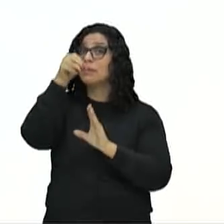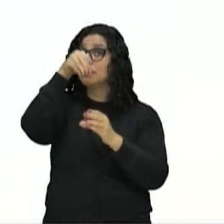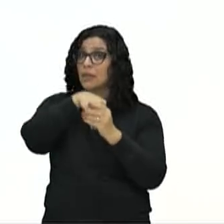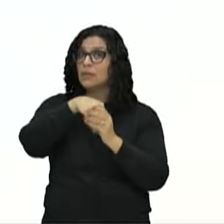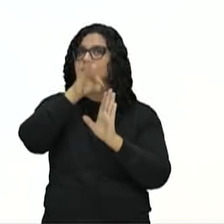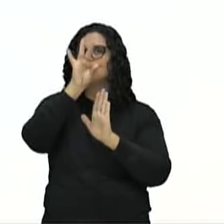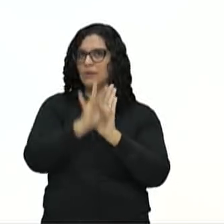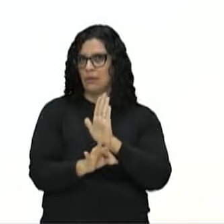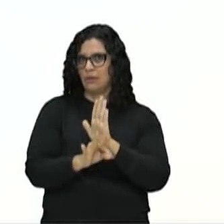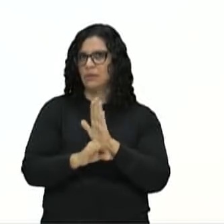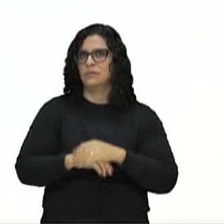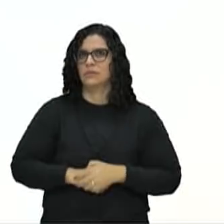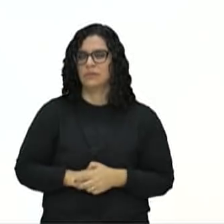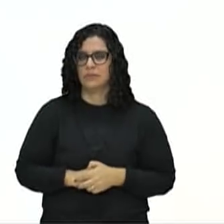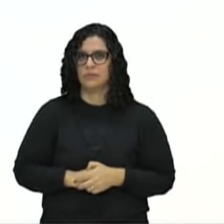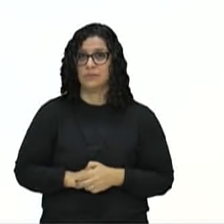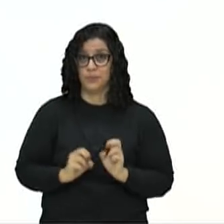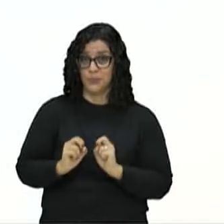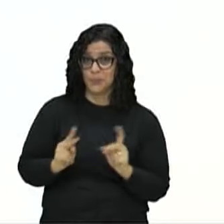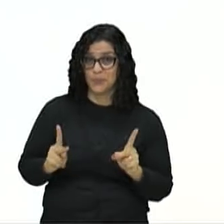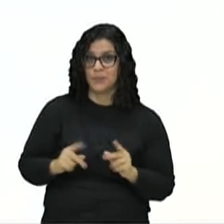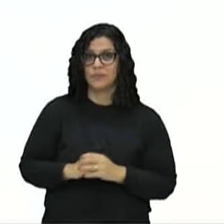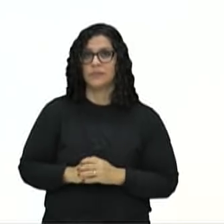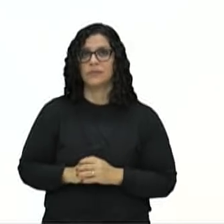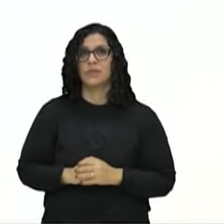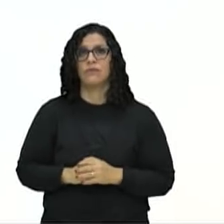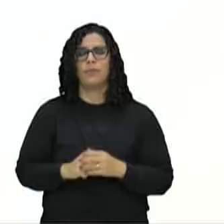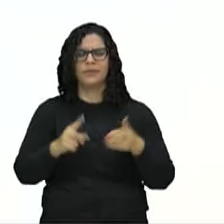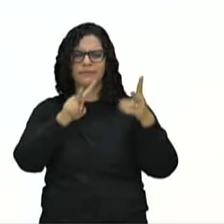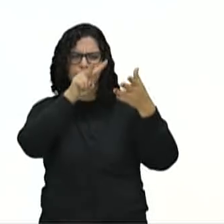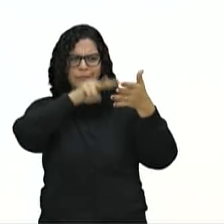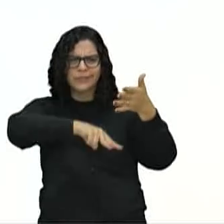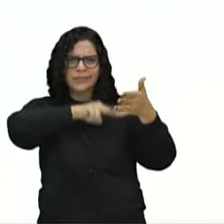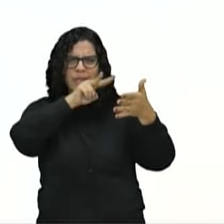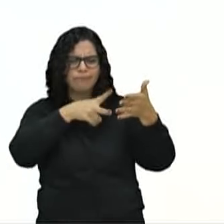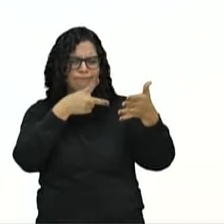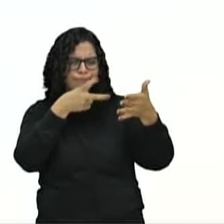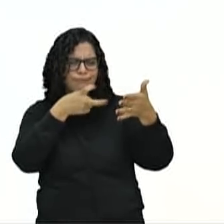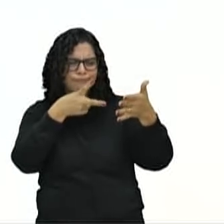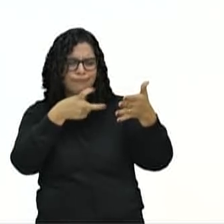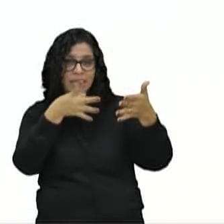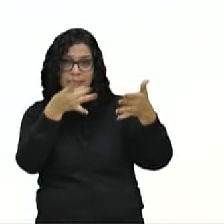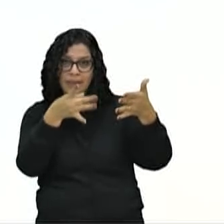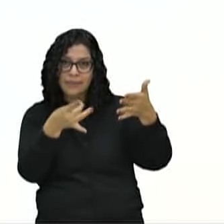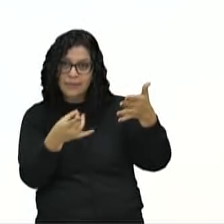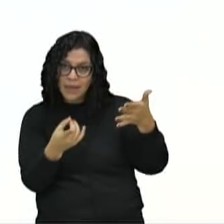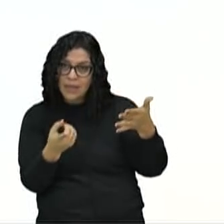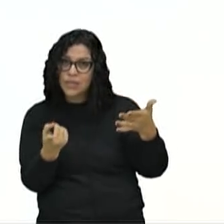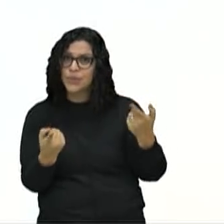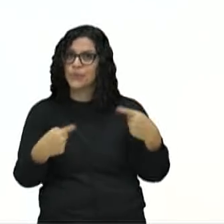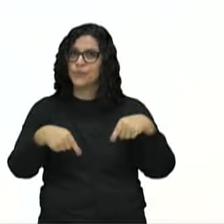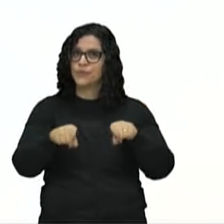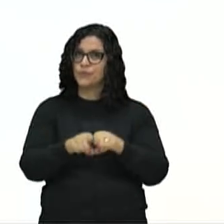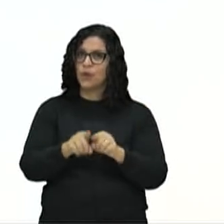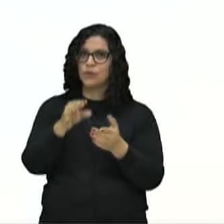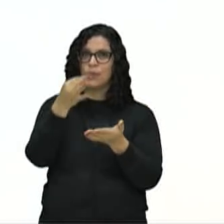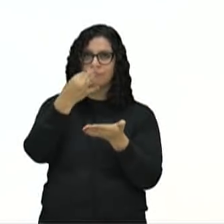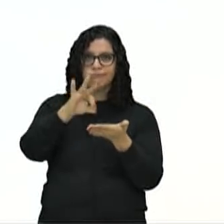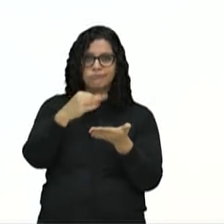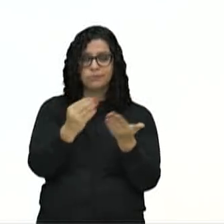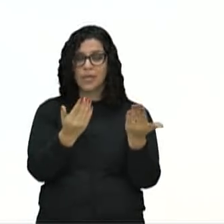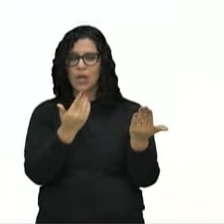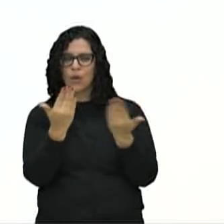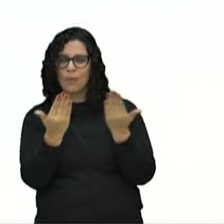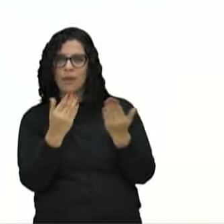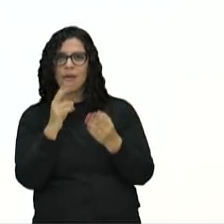texto, lá no texto, ok? Então, observe muito bem e logo voltamos para conferir